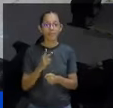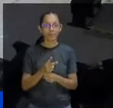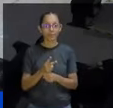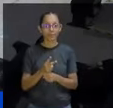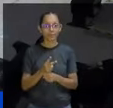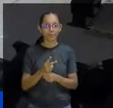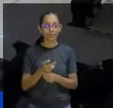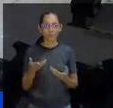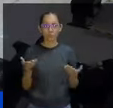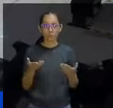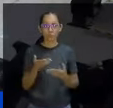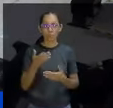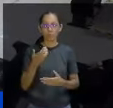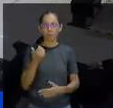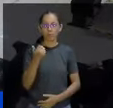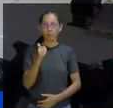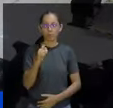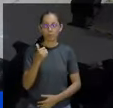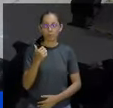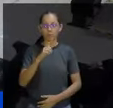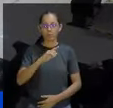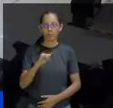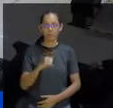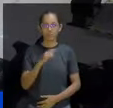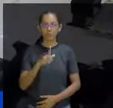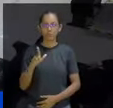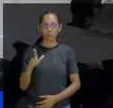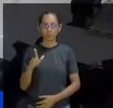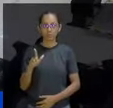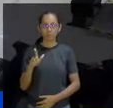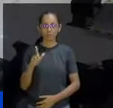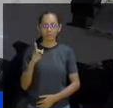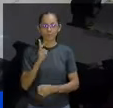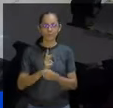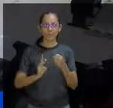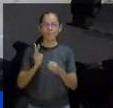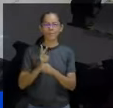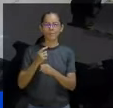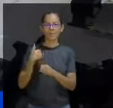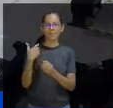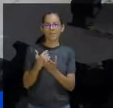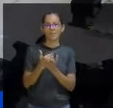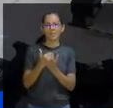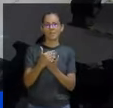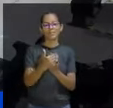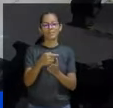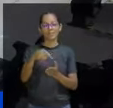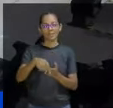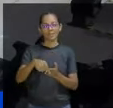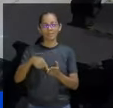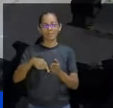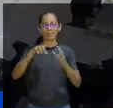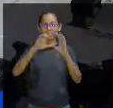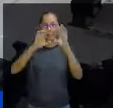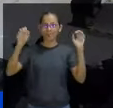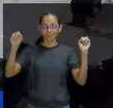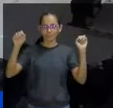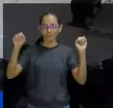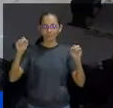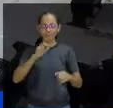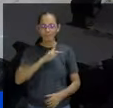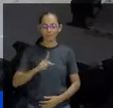Hoje, 11 de julho, há 2 anos atrás, eu estava ingressando aqui nessa corte sob a presidência do desembargador